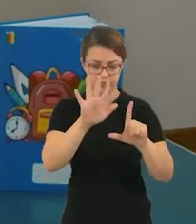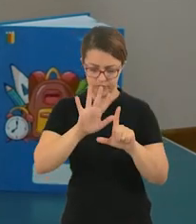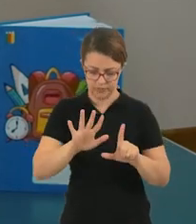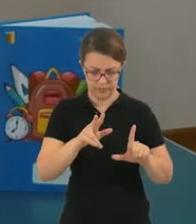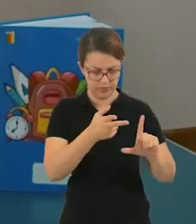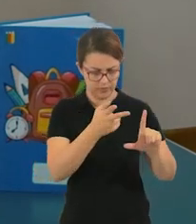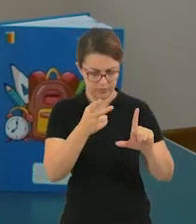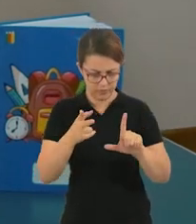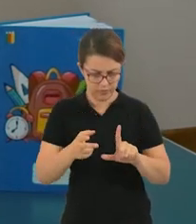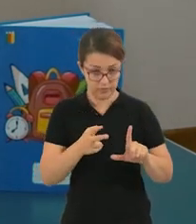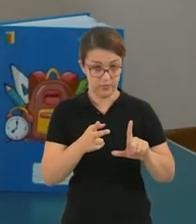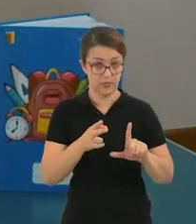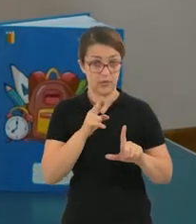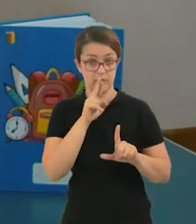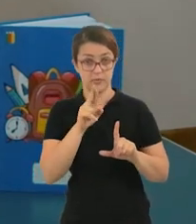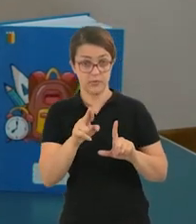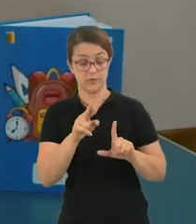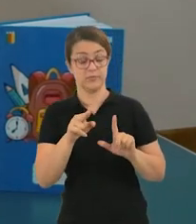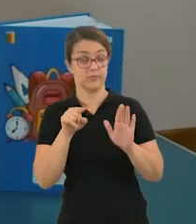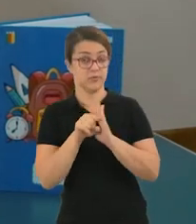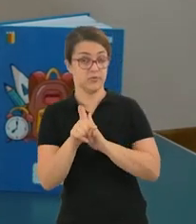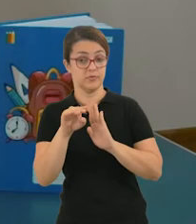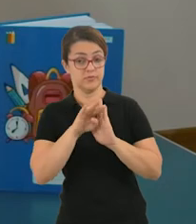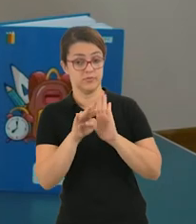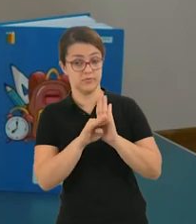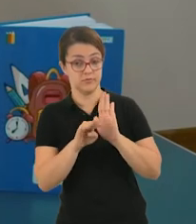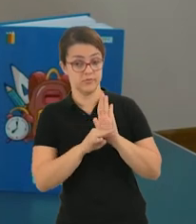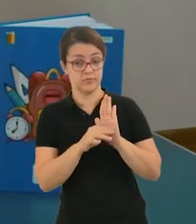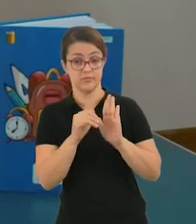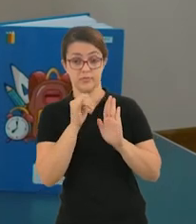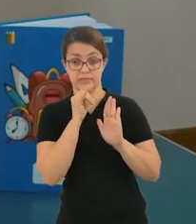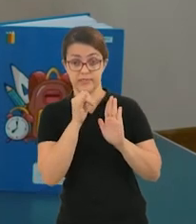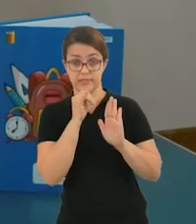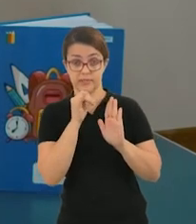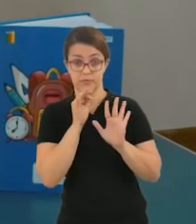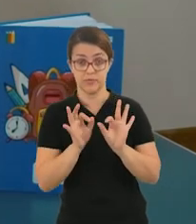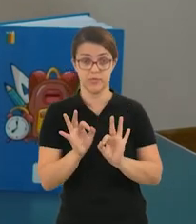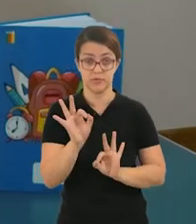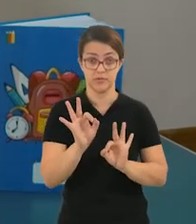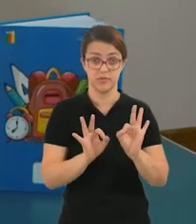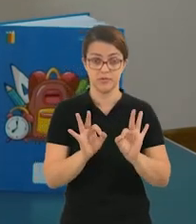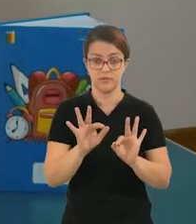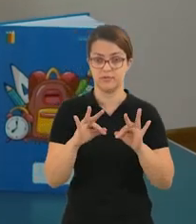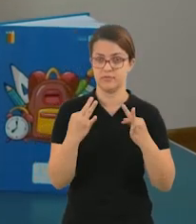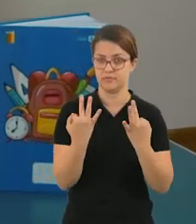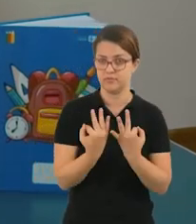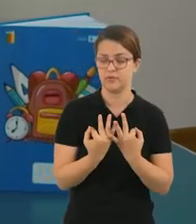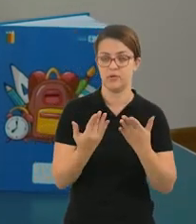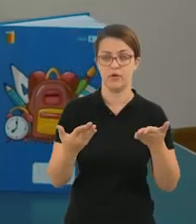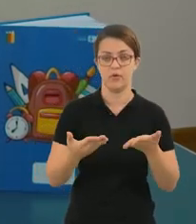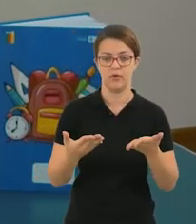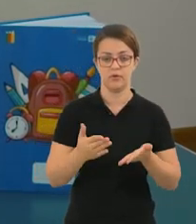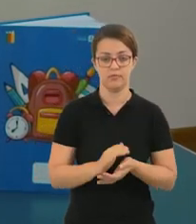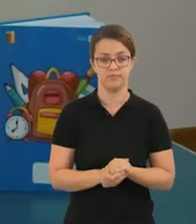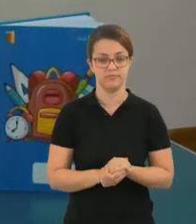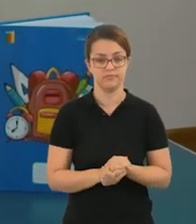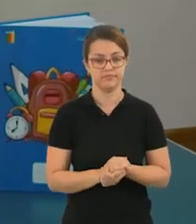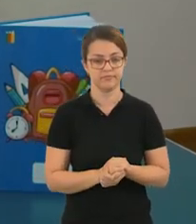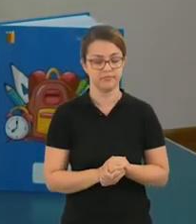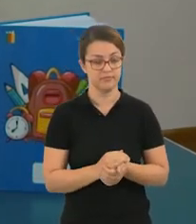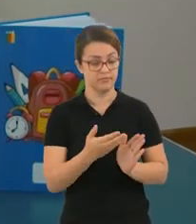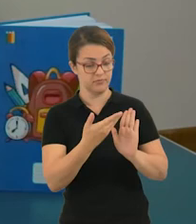vai responder as próximas perguntas. Olha, são exemplos de organização familiar da